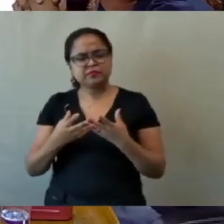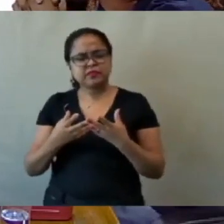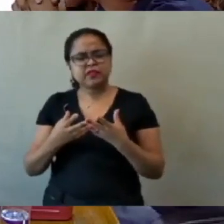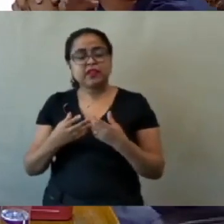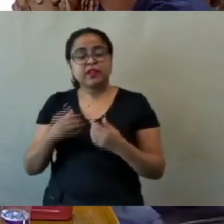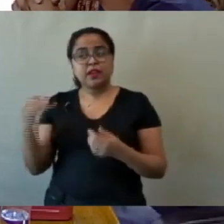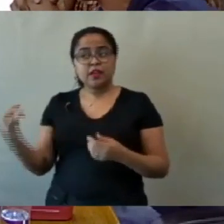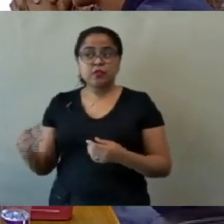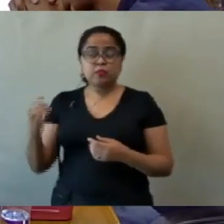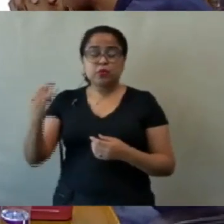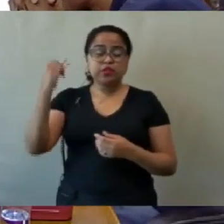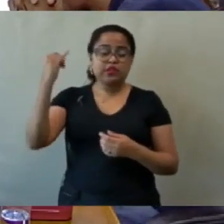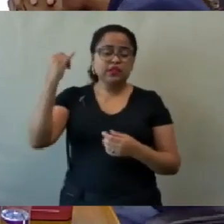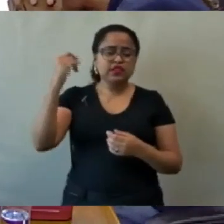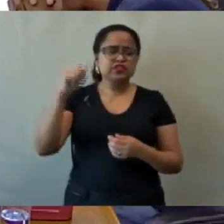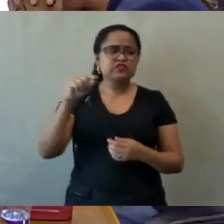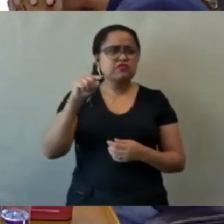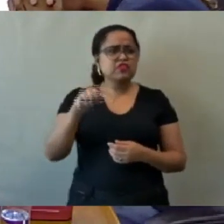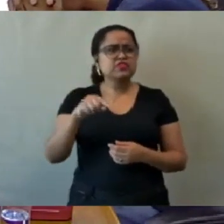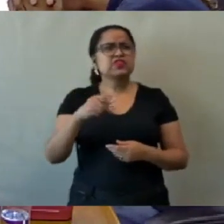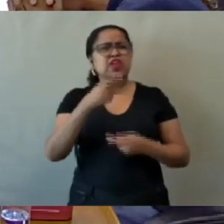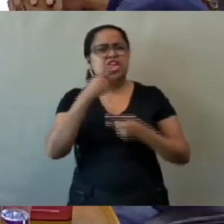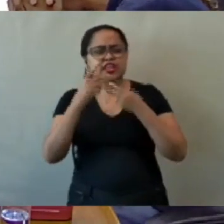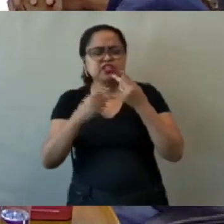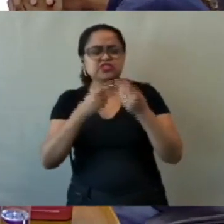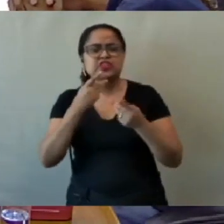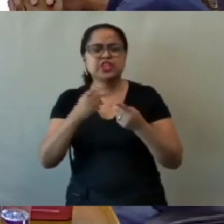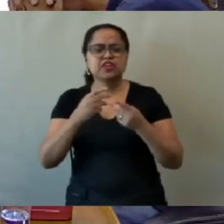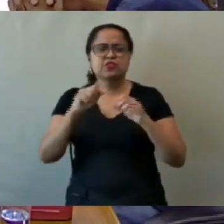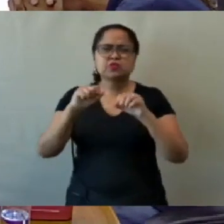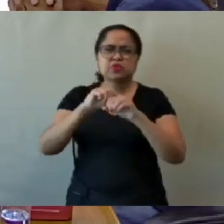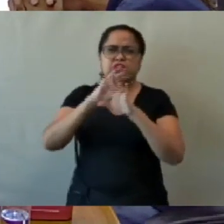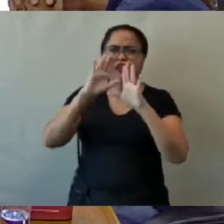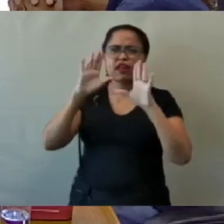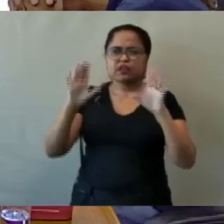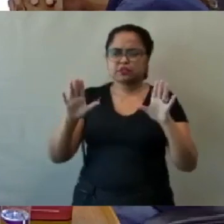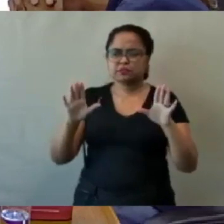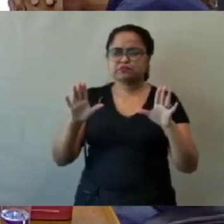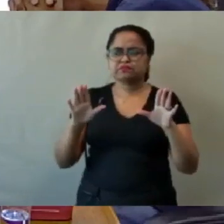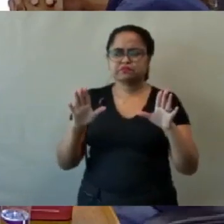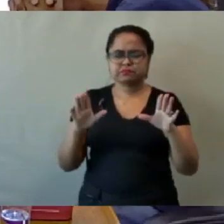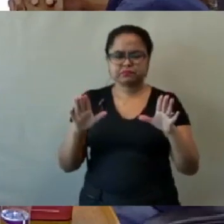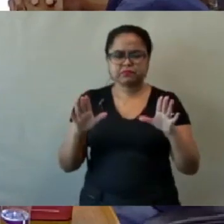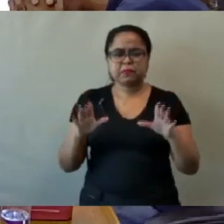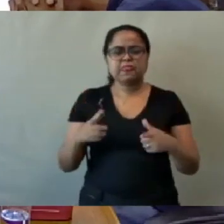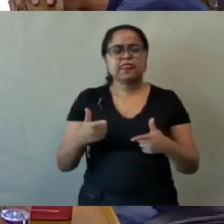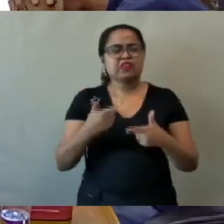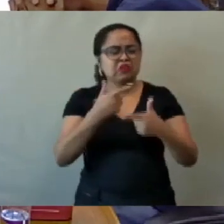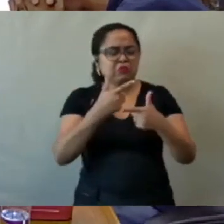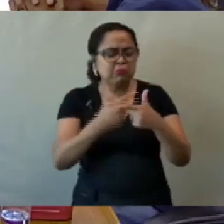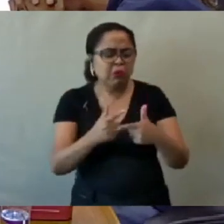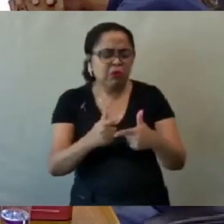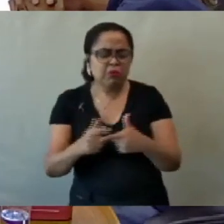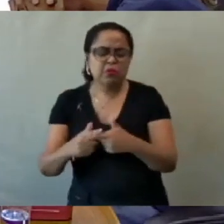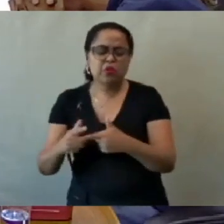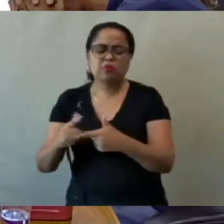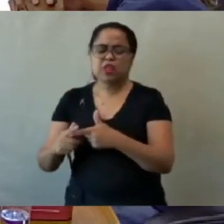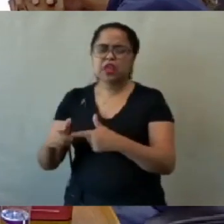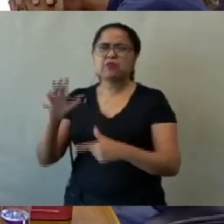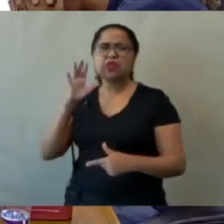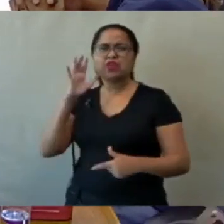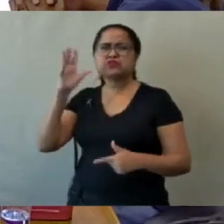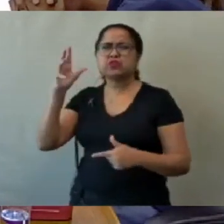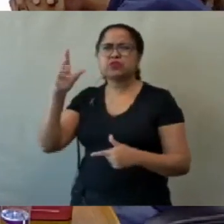coisas com essa nitidez. Né? Acho que a gente tem muitos problemas para superar na nossa cidade,